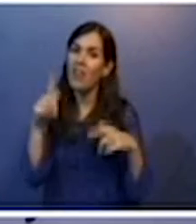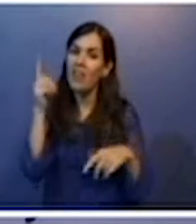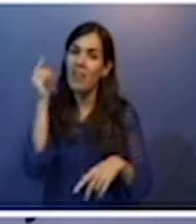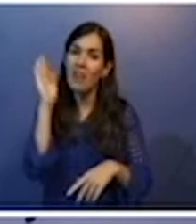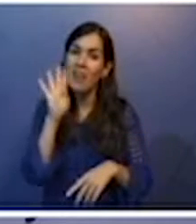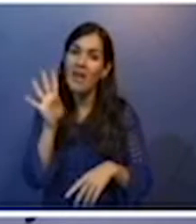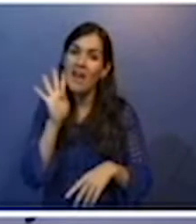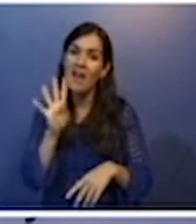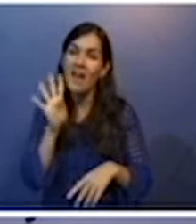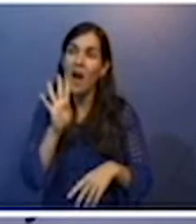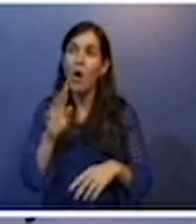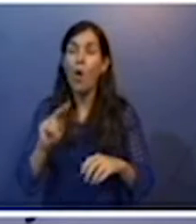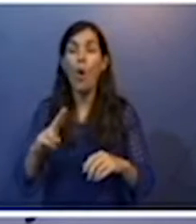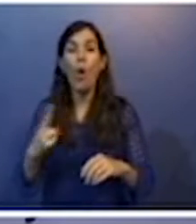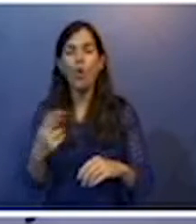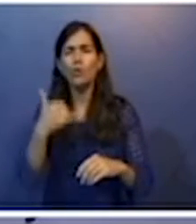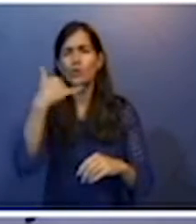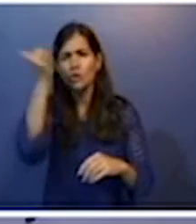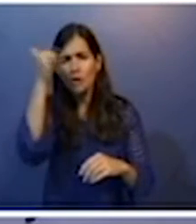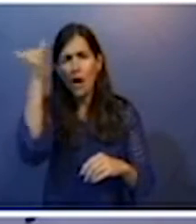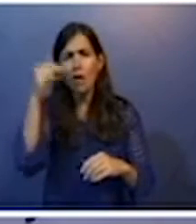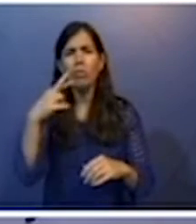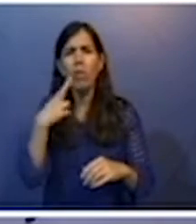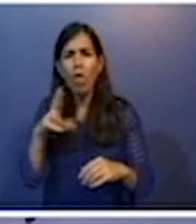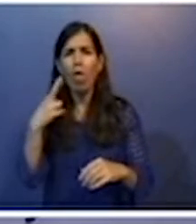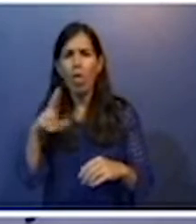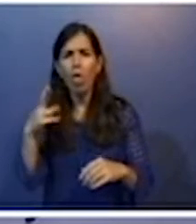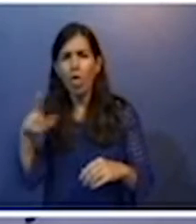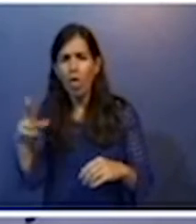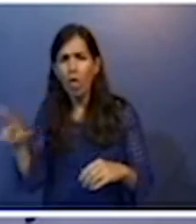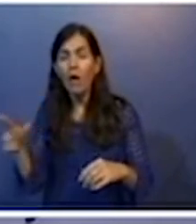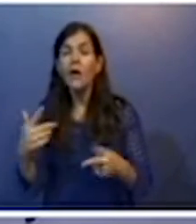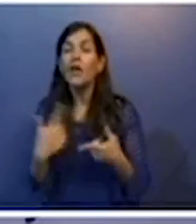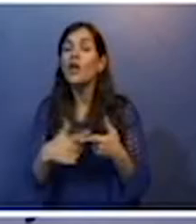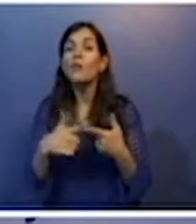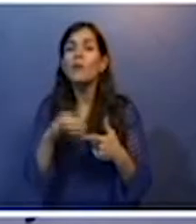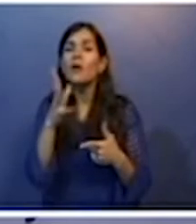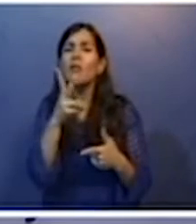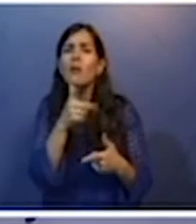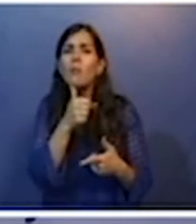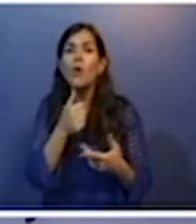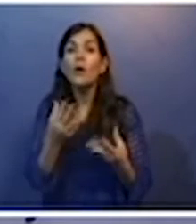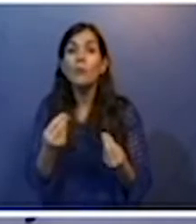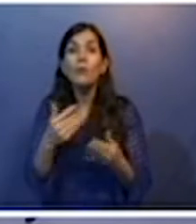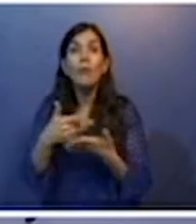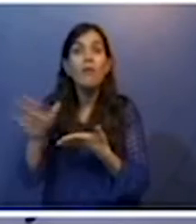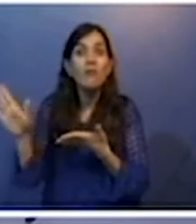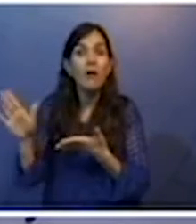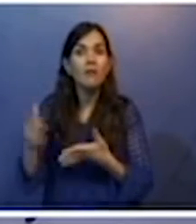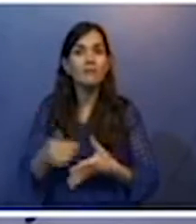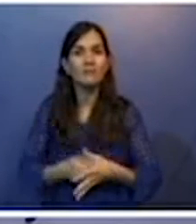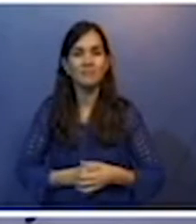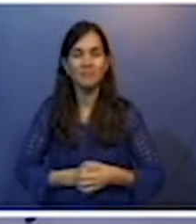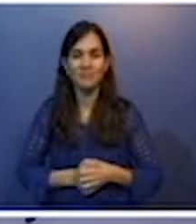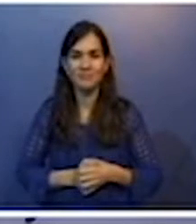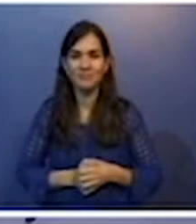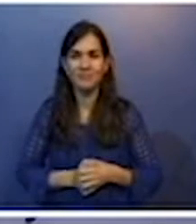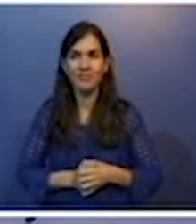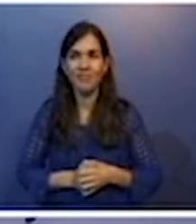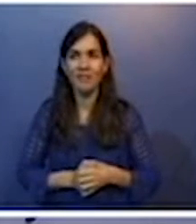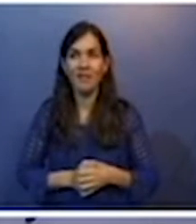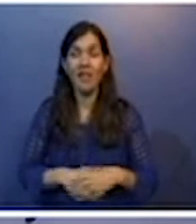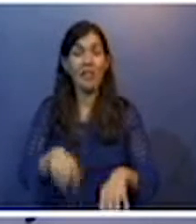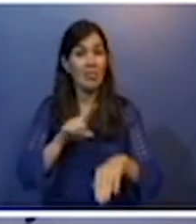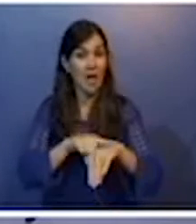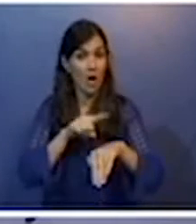muito chata e repetitiva. Mas por que a gente demora tanto para se livrar dela? Na